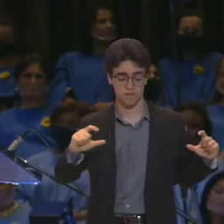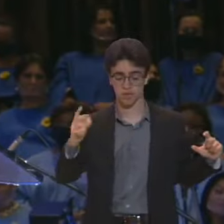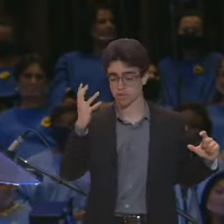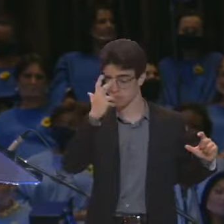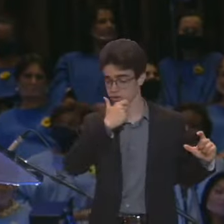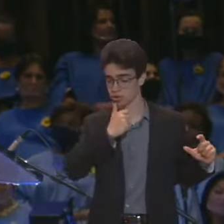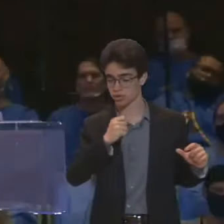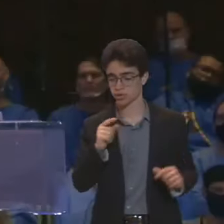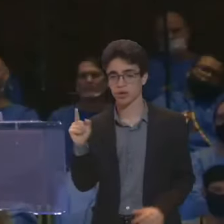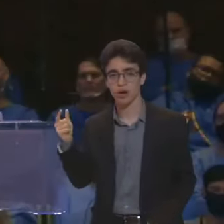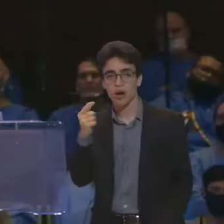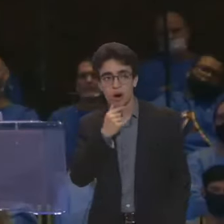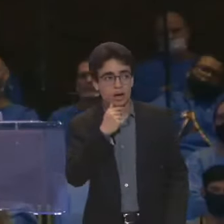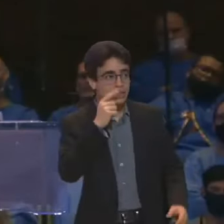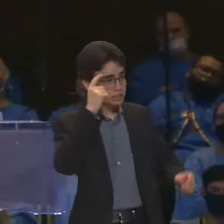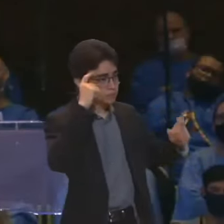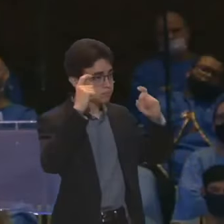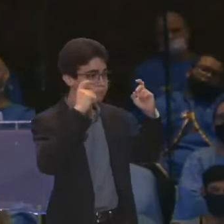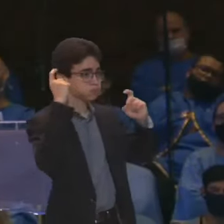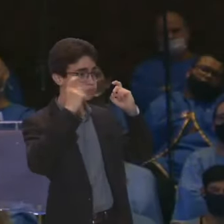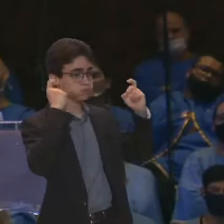O Joãozinho entrou em pânico.